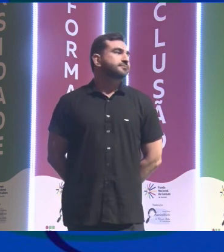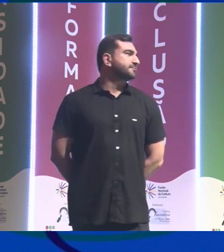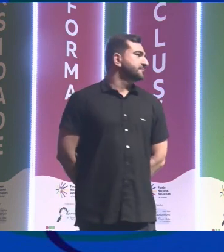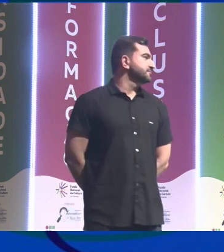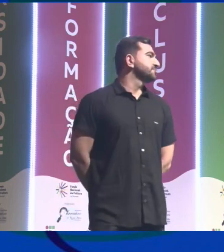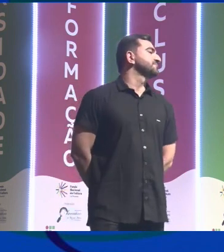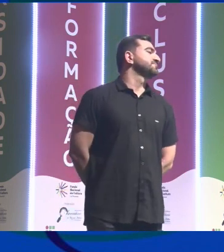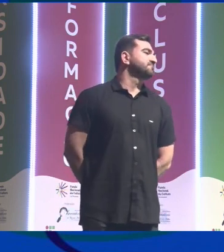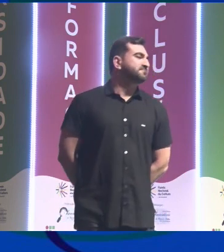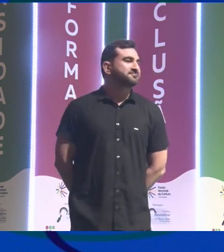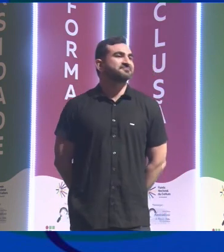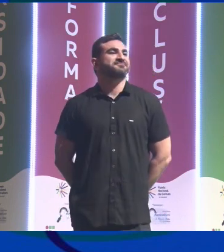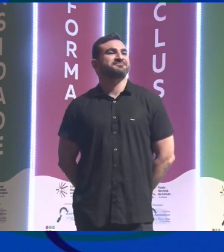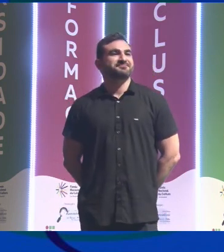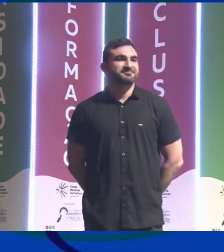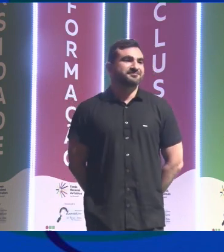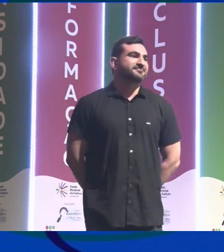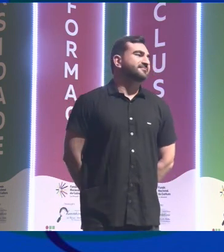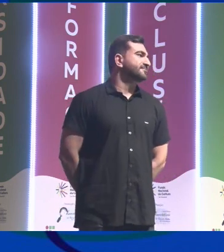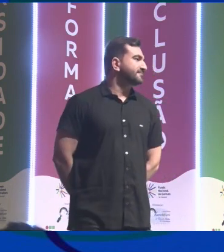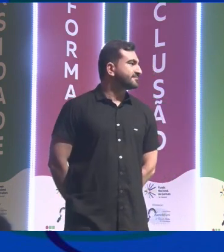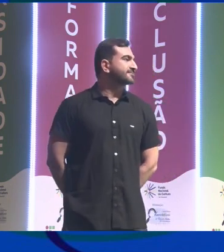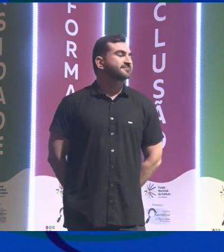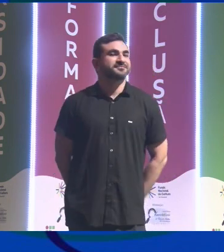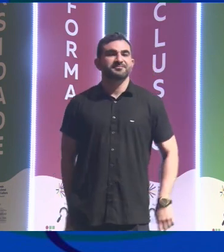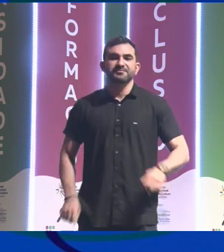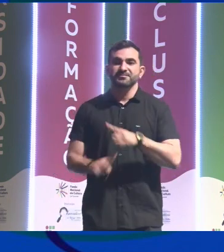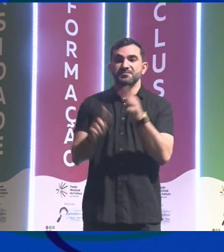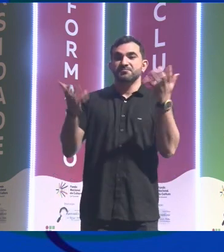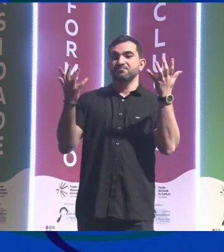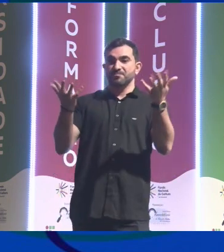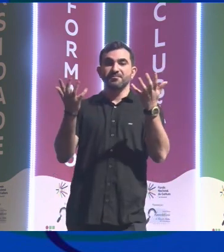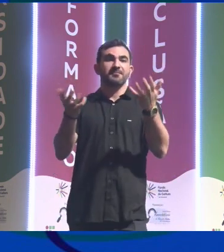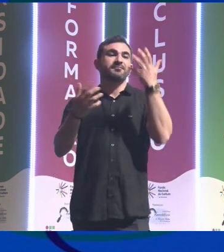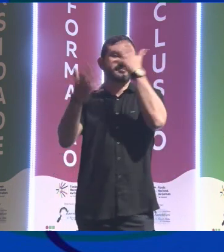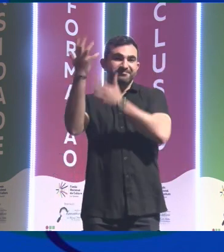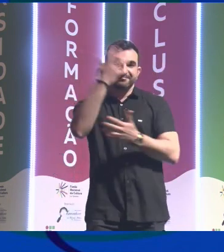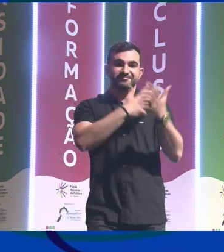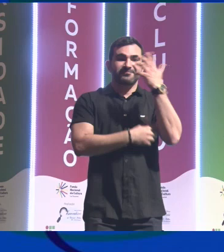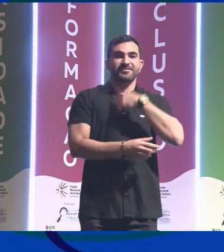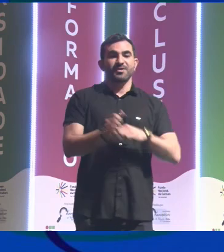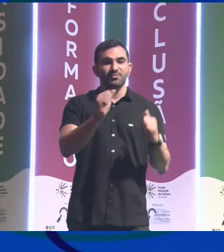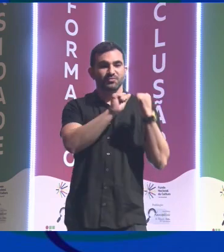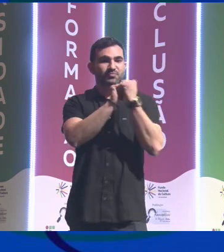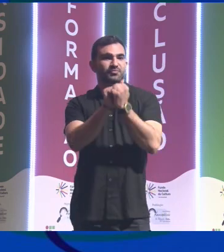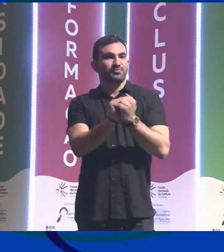essa vocês conhecem. Quem quiser pode cantar com a gente também, tá certo?